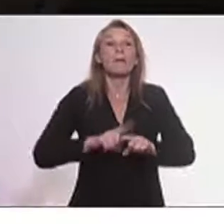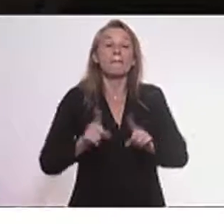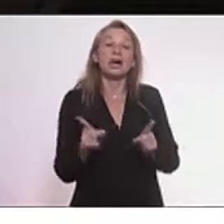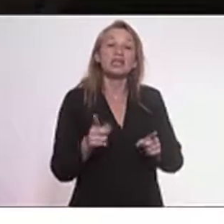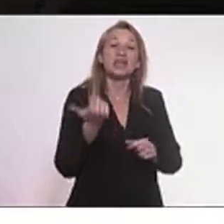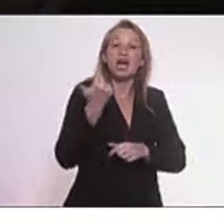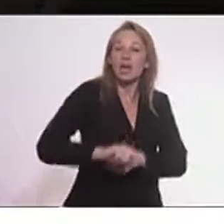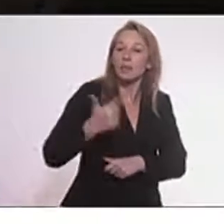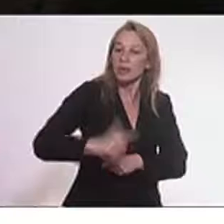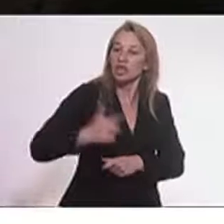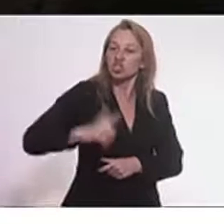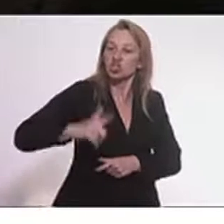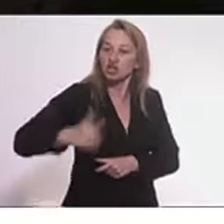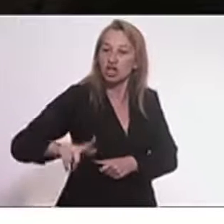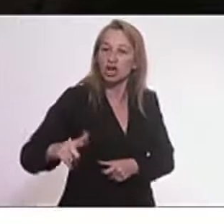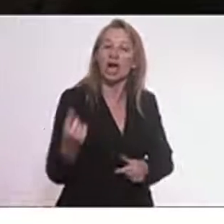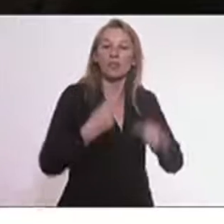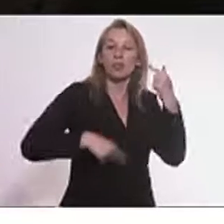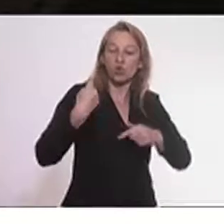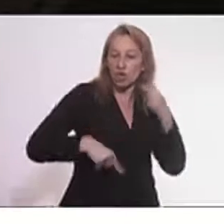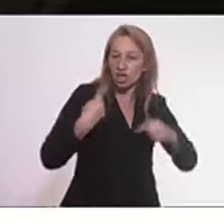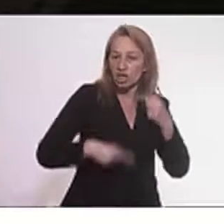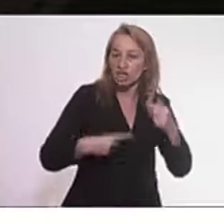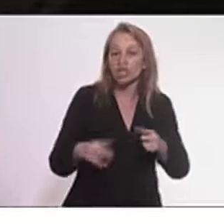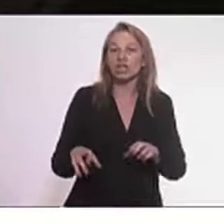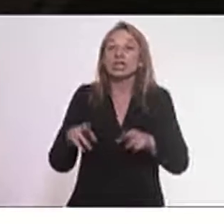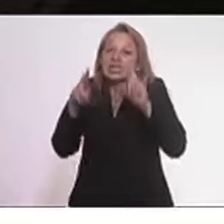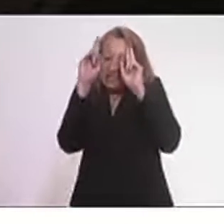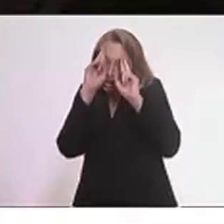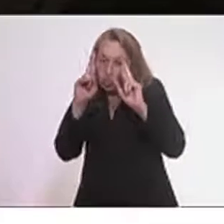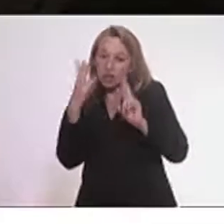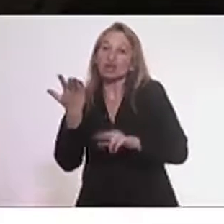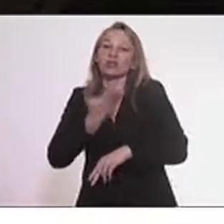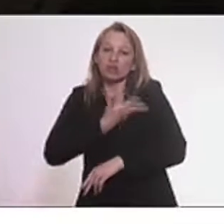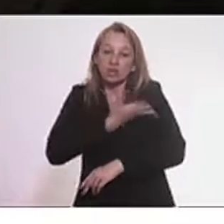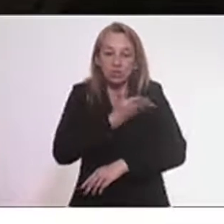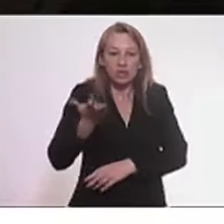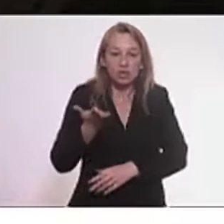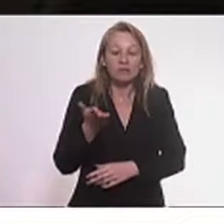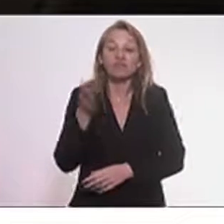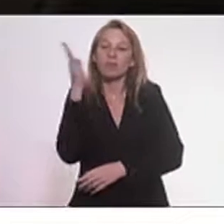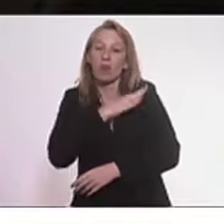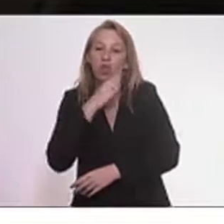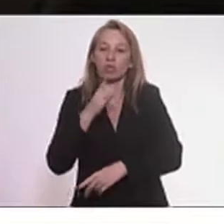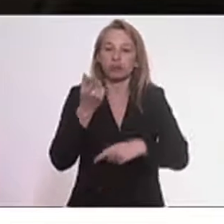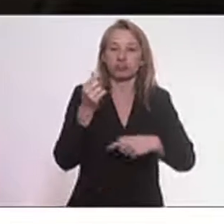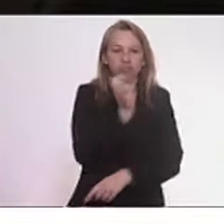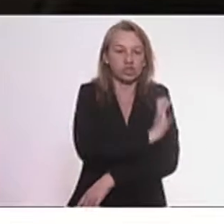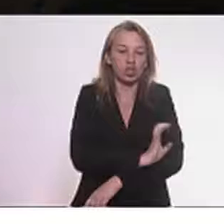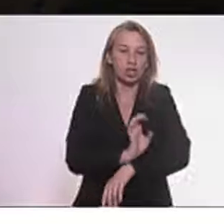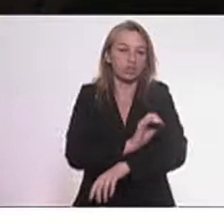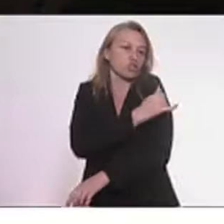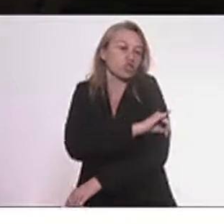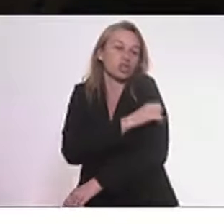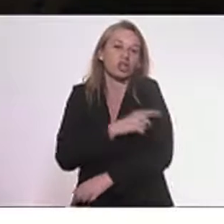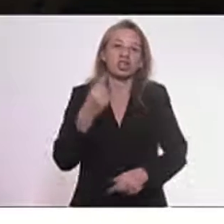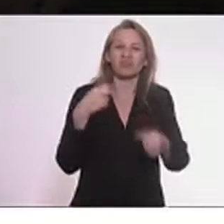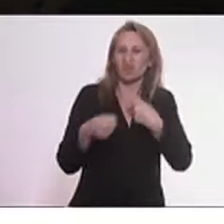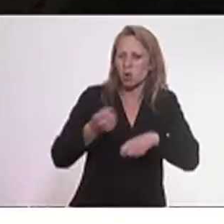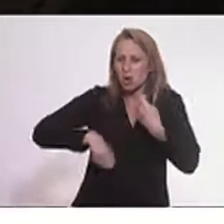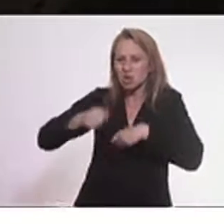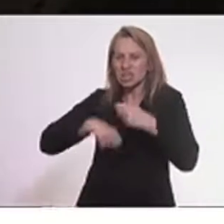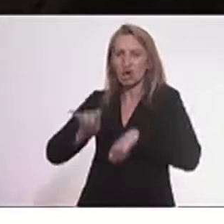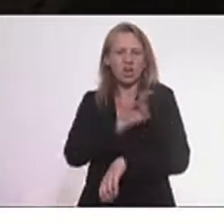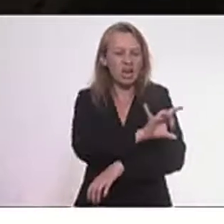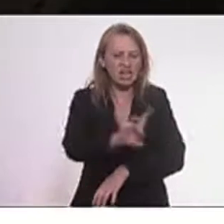repetir a política que, a meu ver, e respeitando as divergências aqui dos colegas, faz mal ao Rio de Janeiro. Não devemos negociar cada um